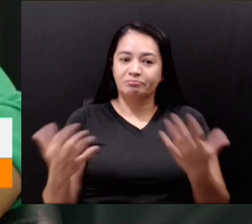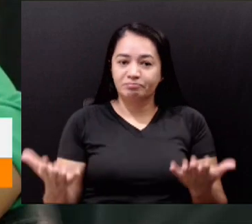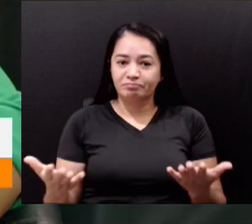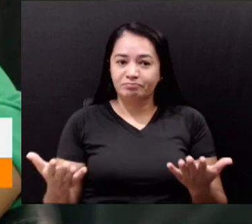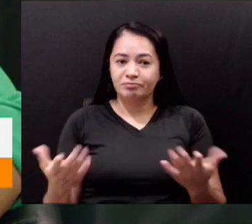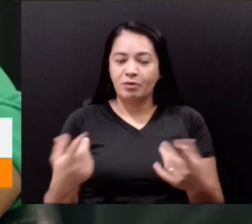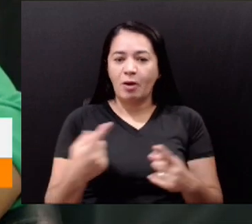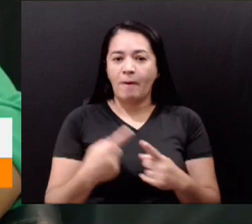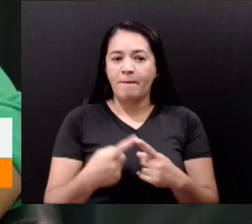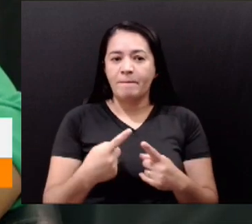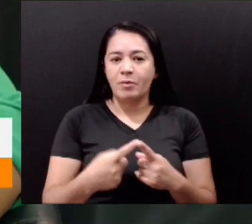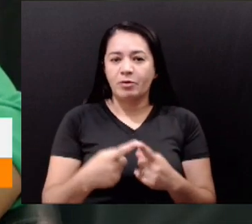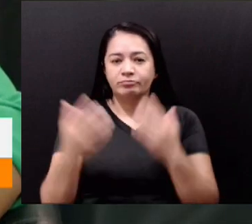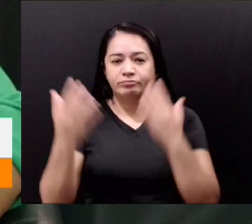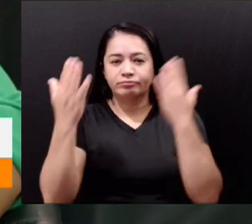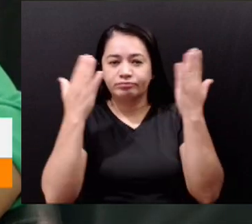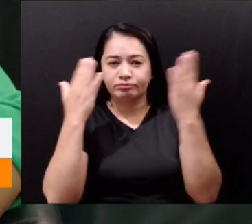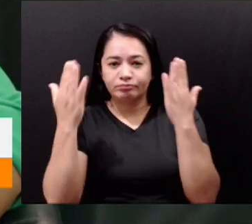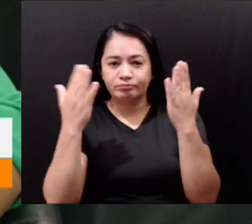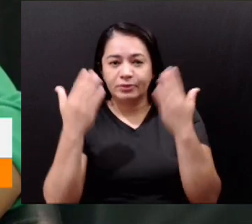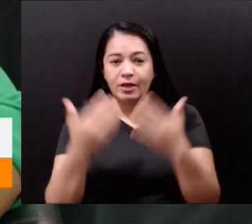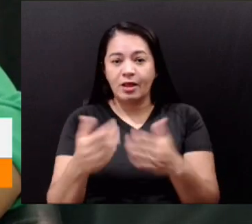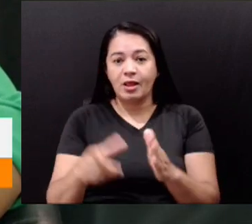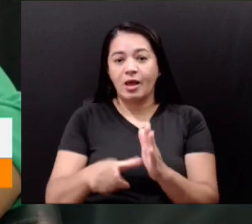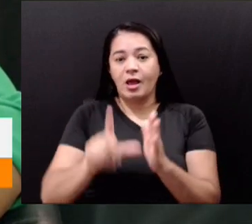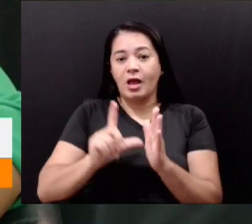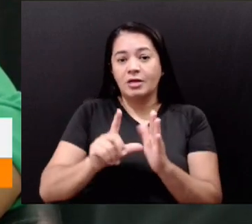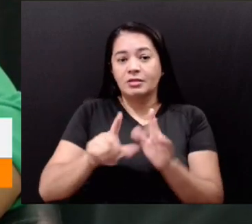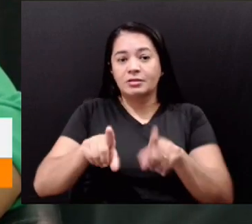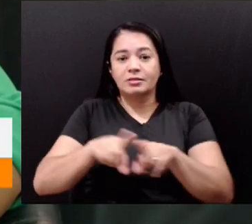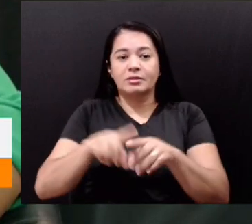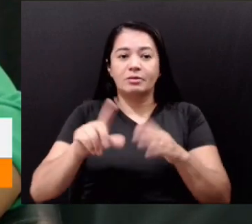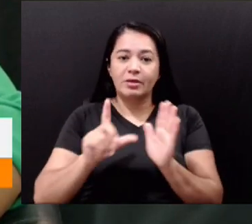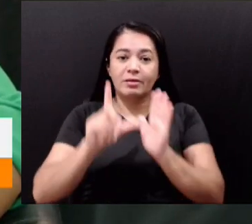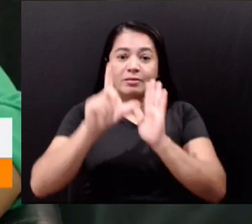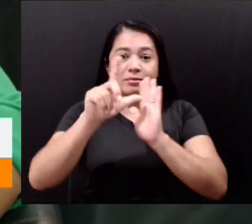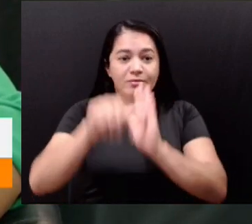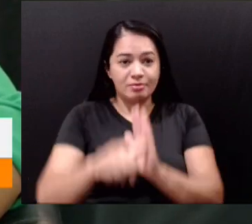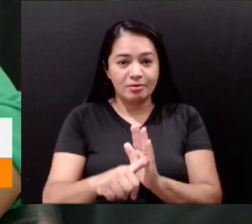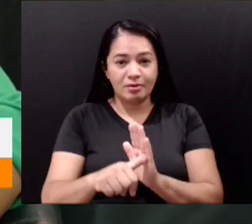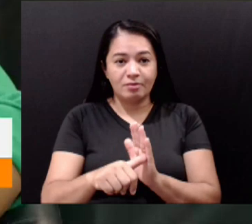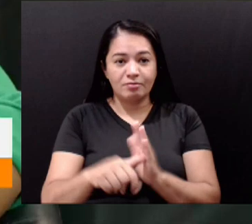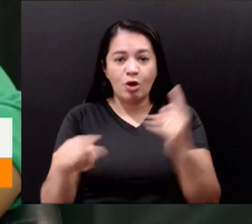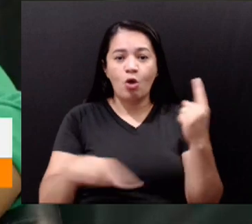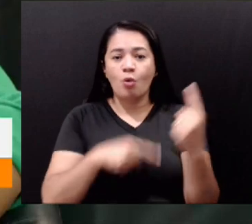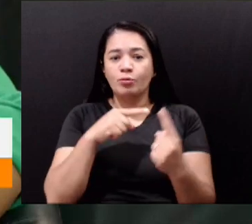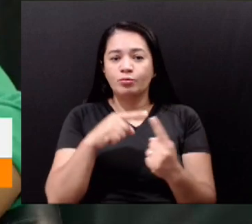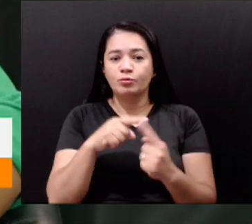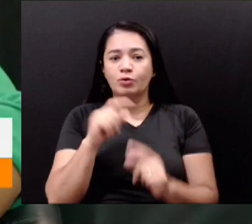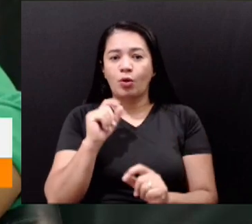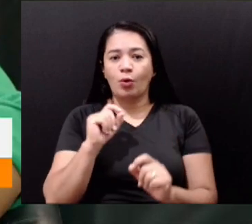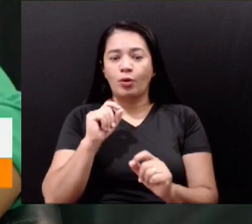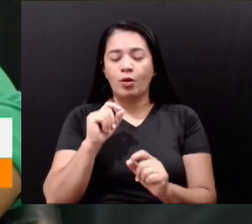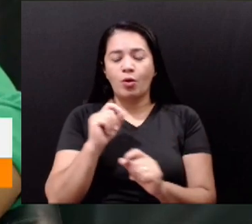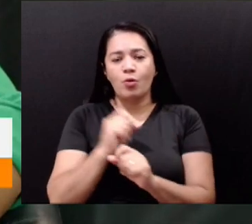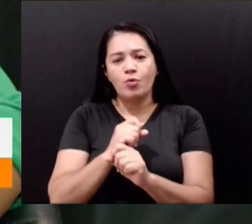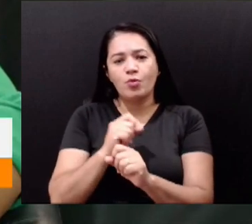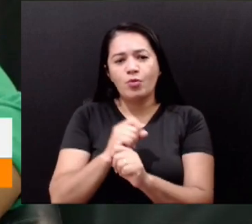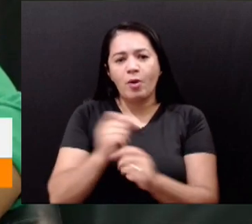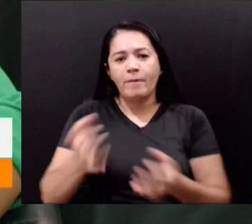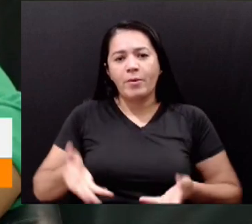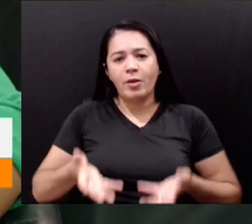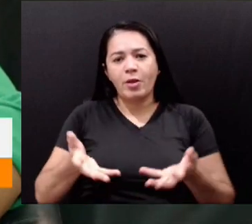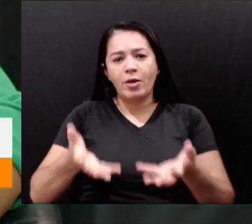psicológicas pré e pós-aposentadoria, elas objetivam construir nessa transição, promovendo aí um